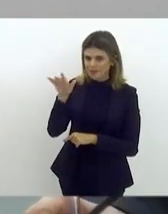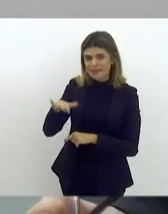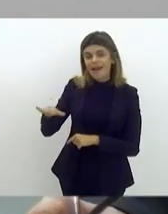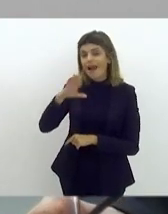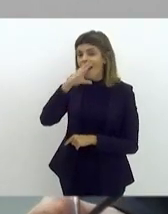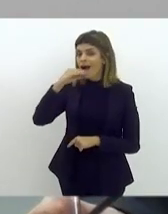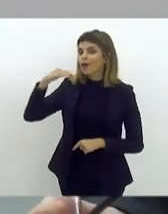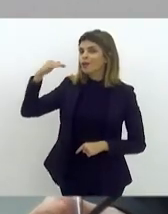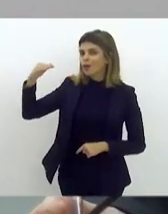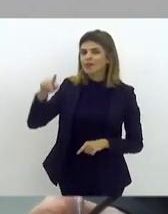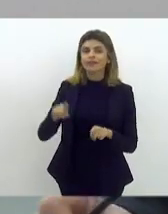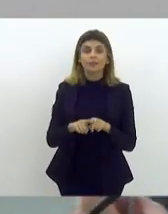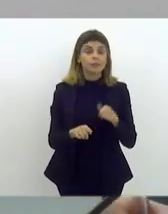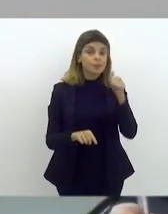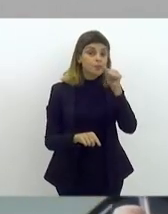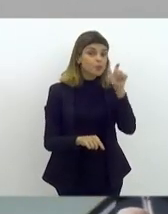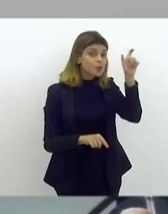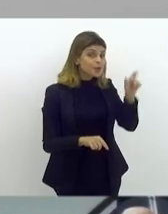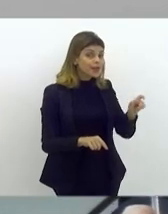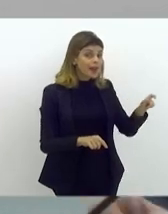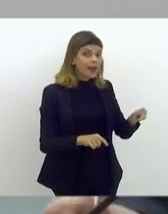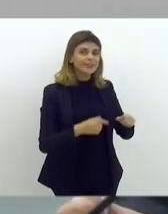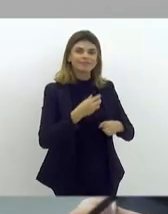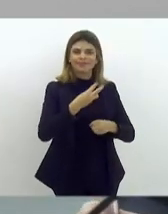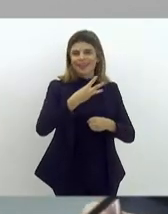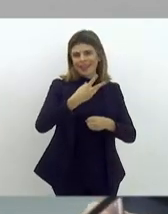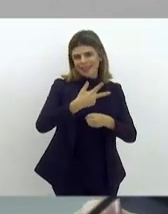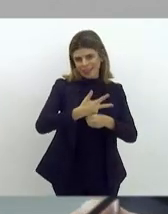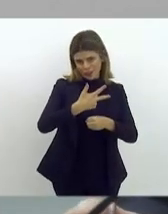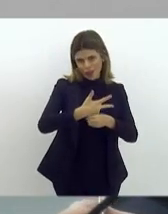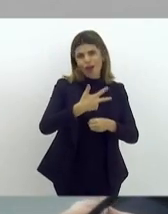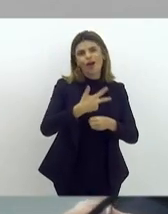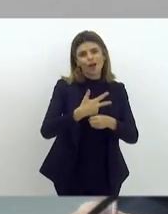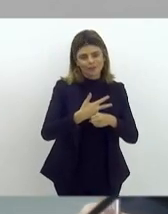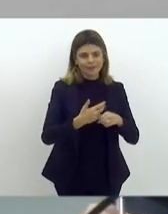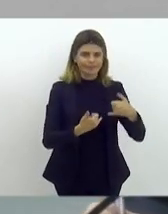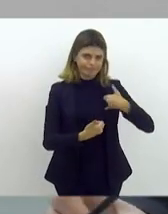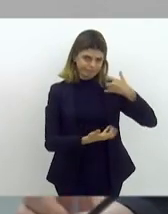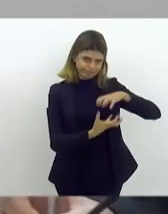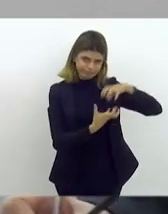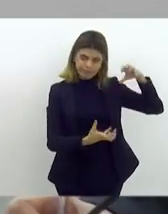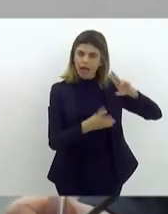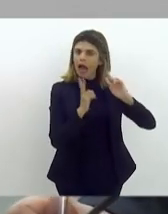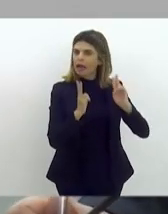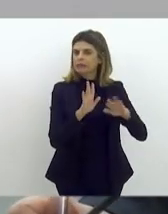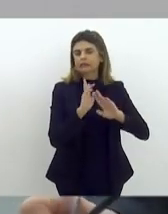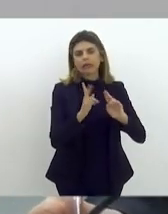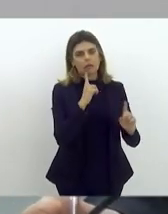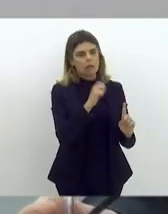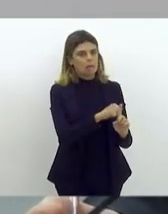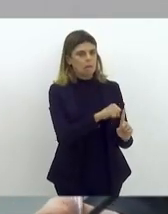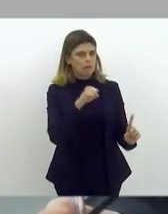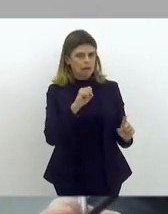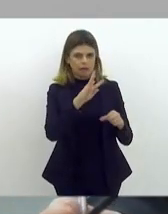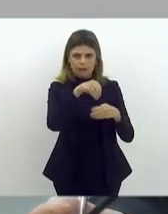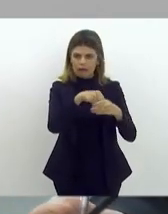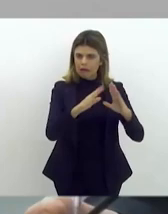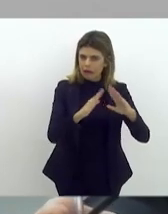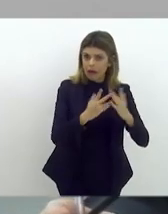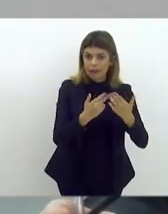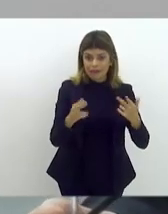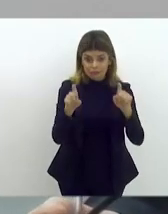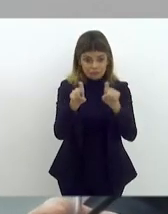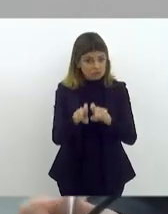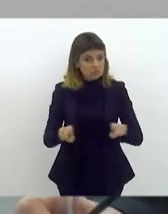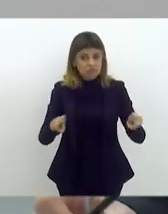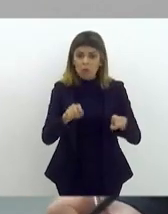adolescentes e as mulheres idosas né que acabam sendo muito vítima de violência aqui no caso a cibernética